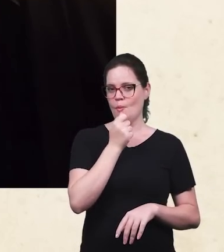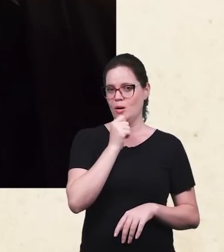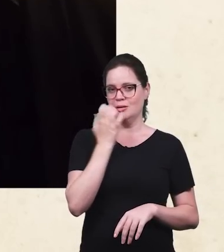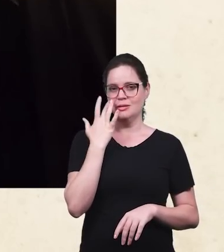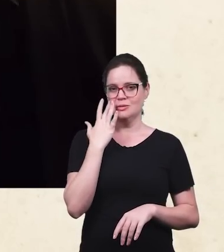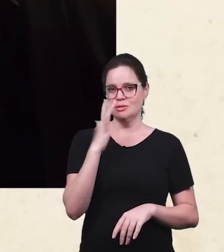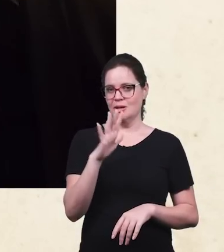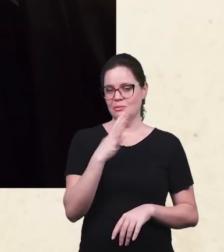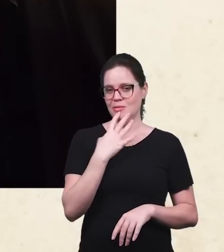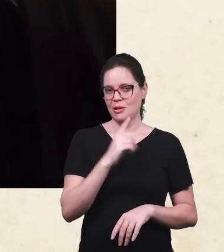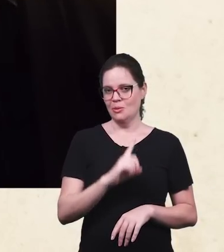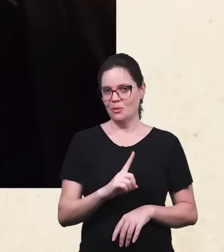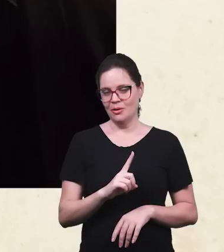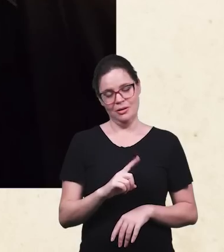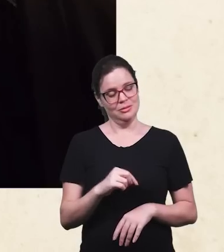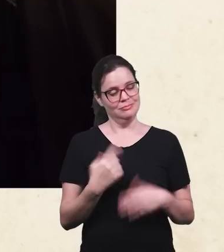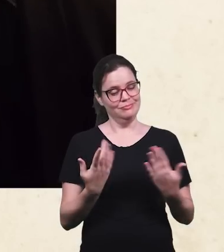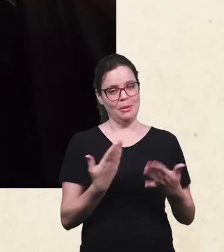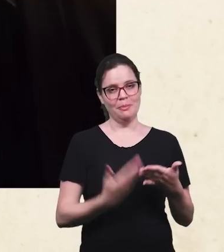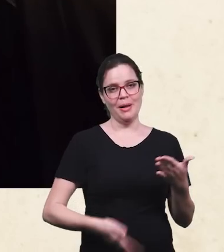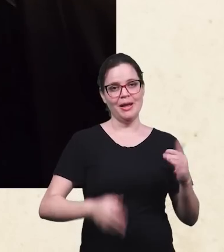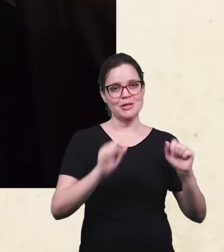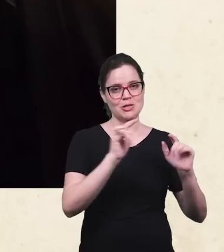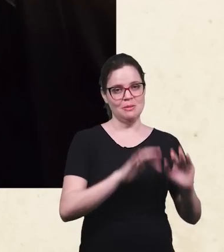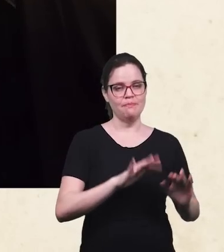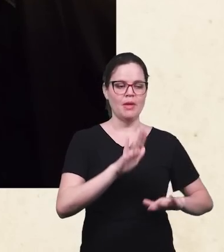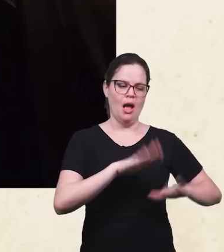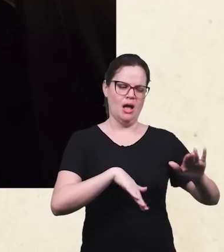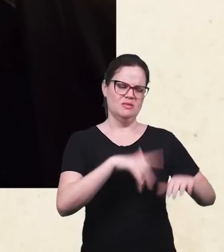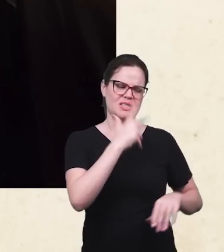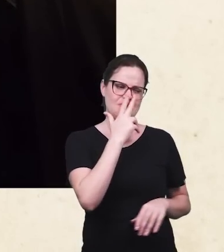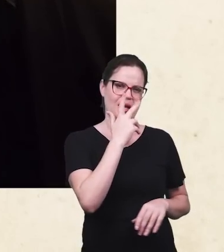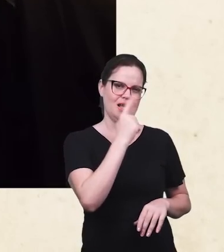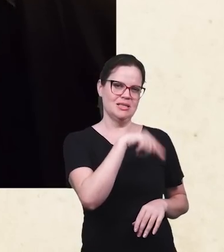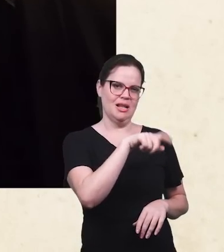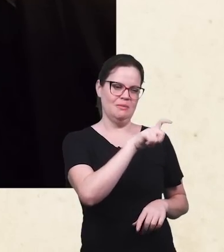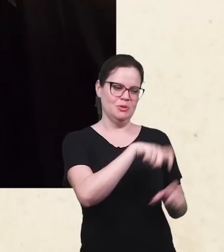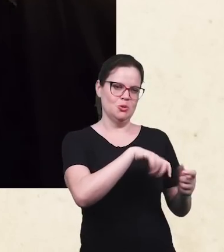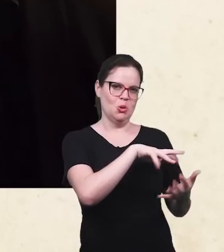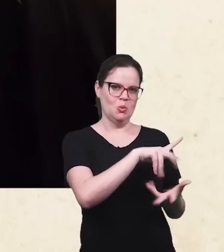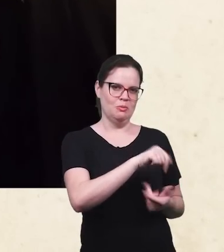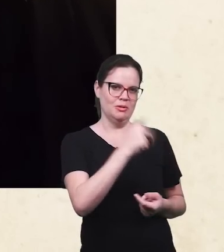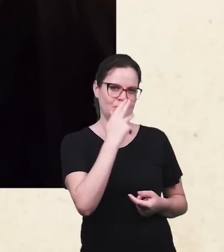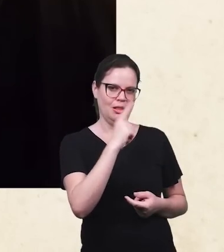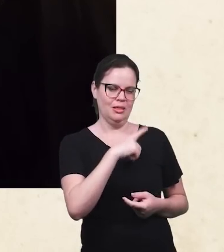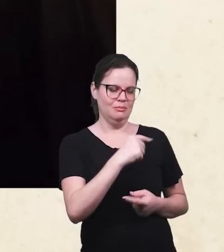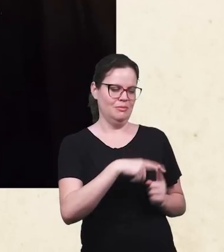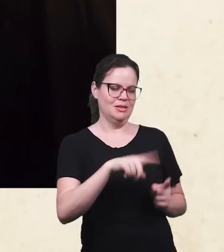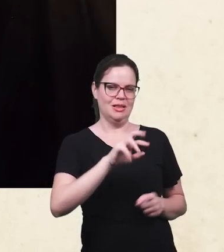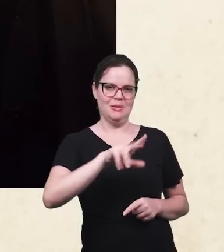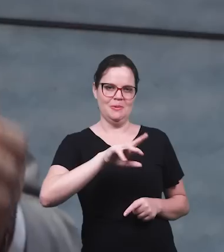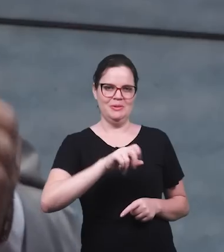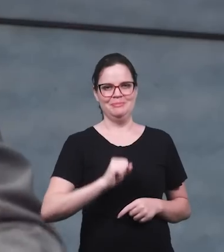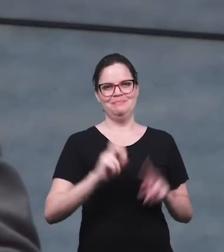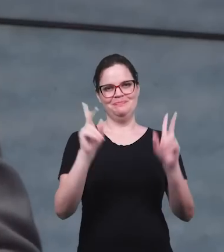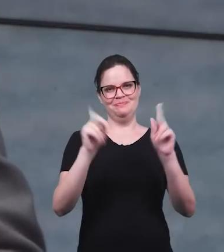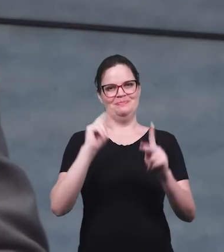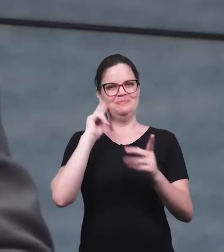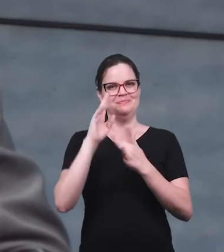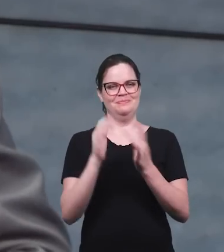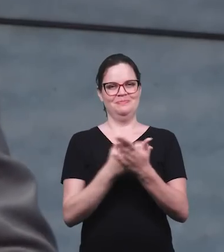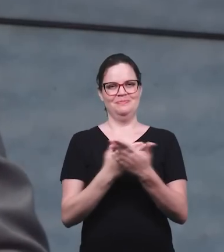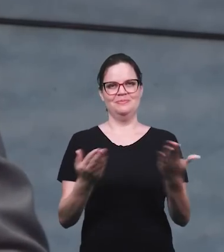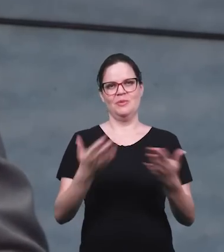o Senhor não são. Apesar de às vezes parecer que são, não são. A paz do Senhor, irmãos.